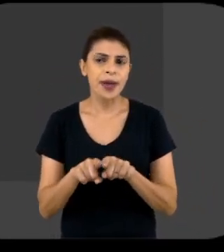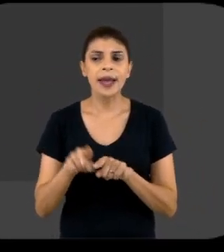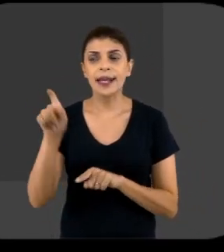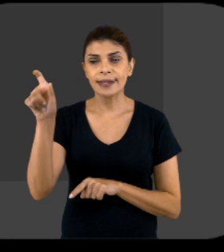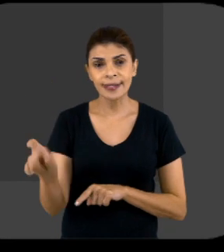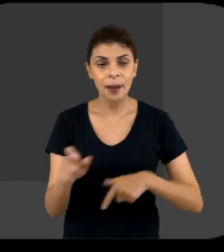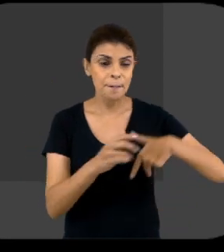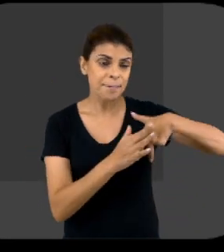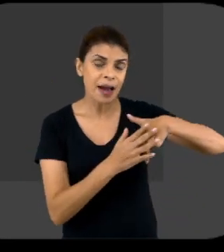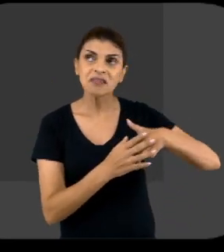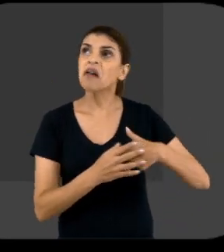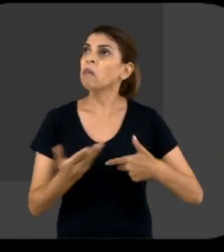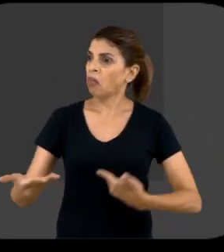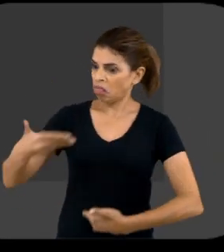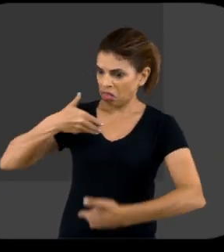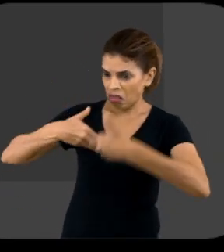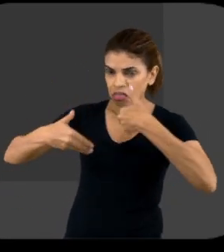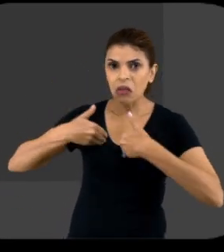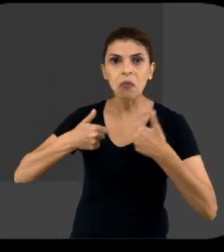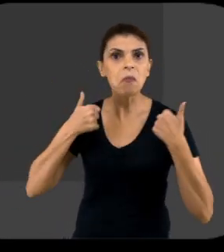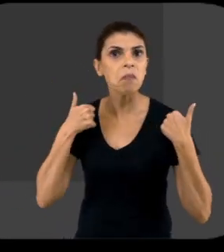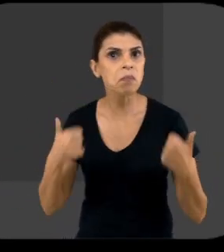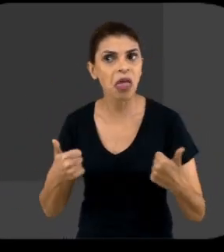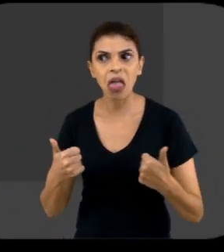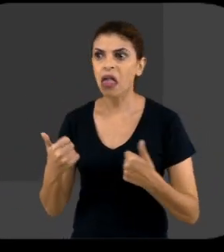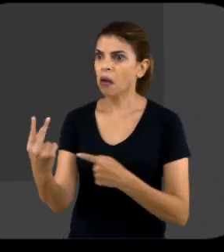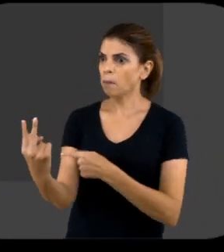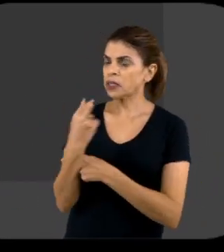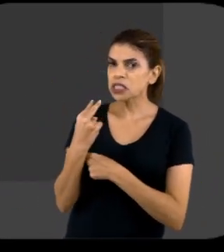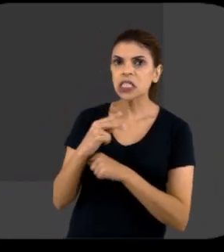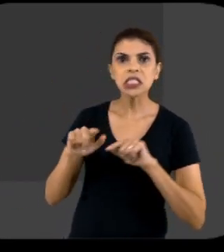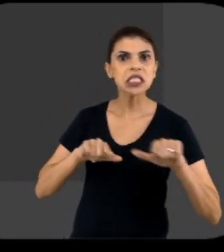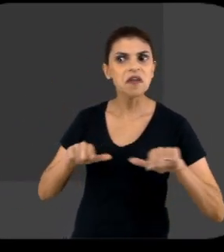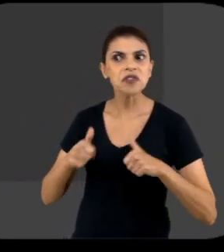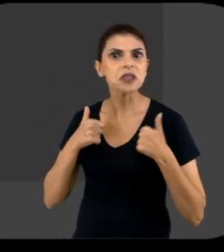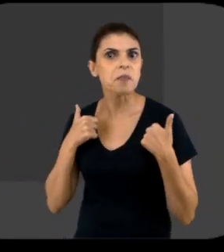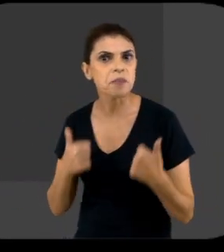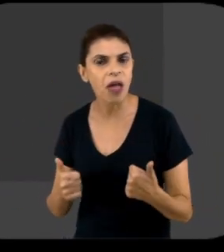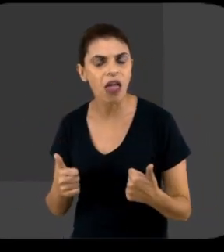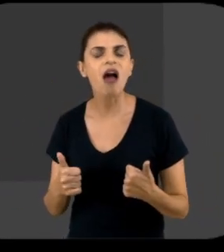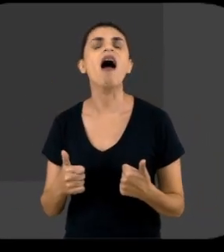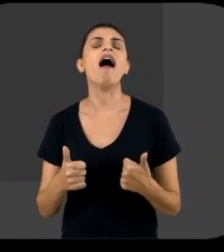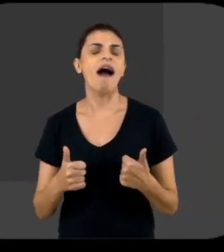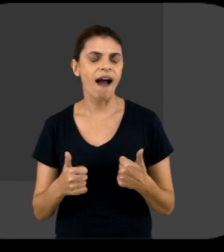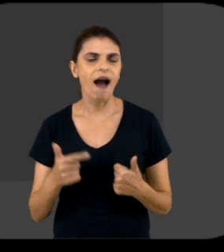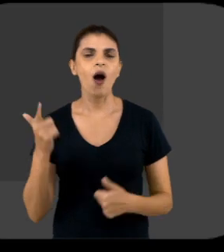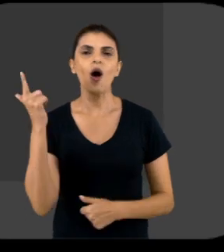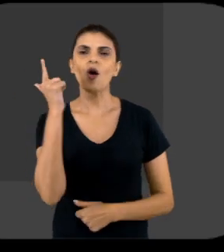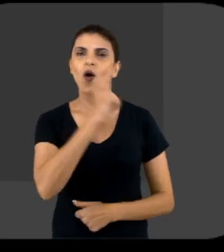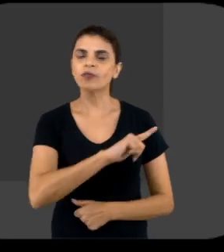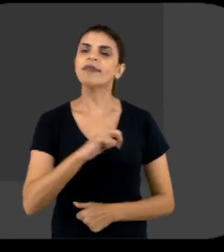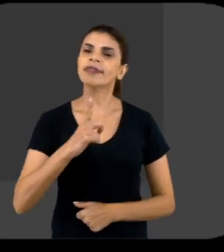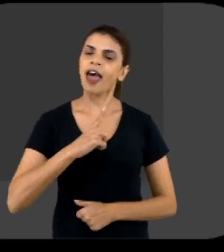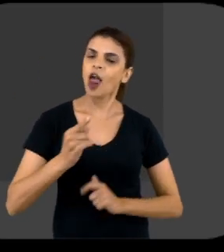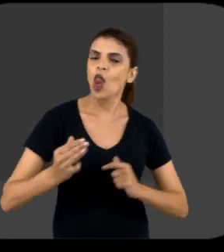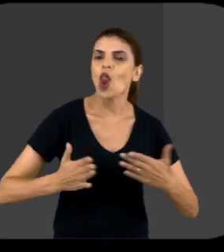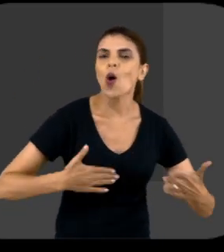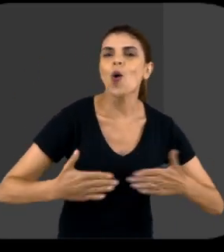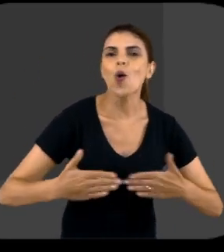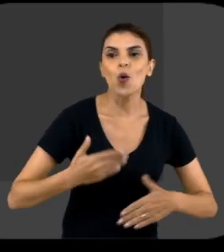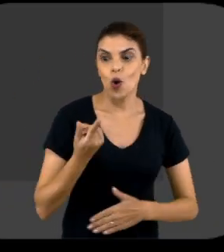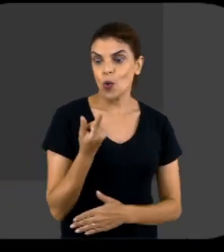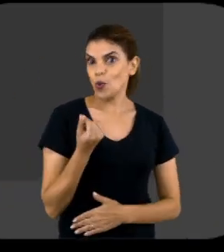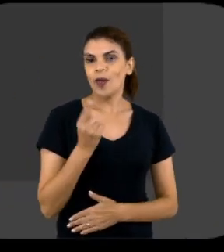aquele cliente, que aquele paciente tem para com a prestação de serviço, então a gente pode dizer que nós estamos no lucro, nós